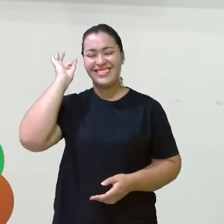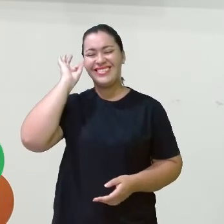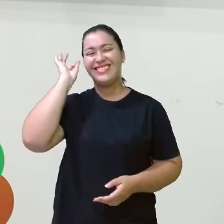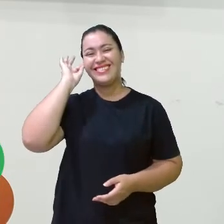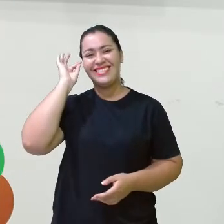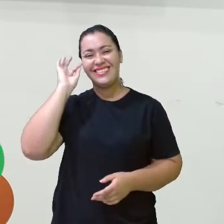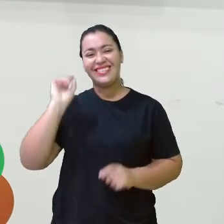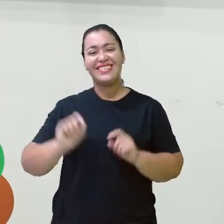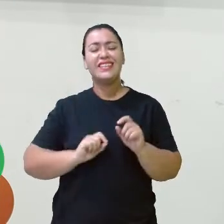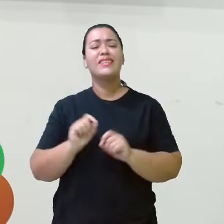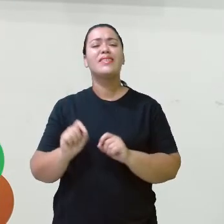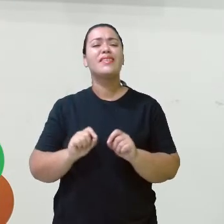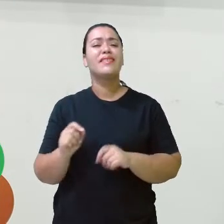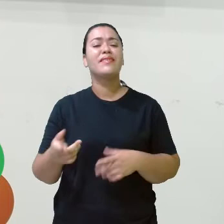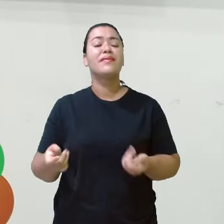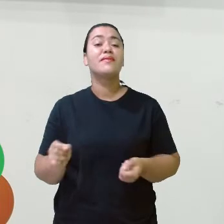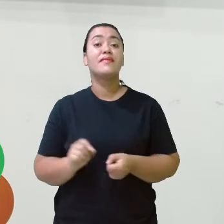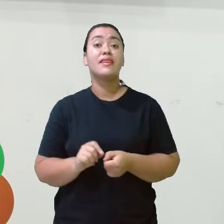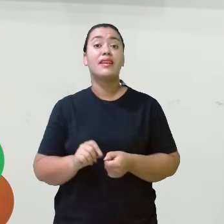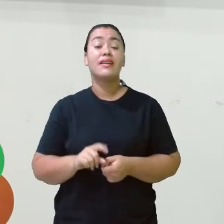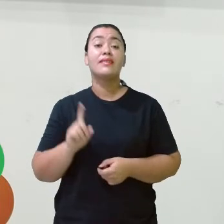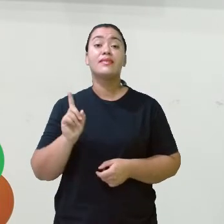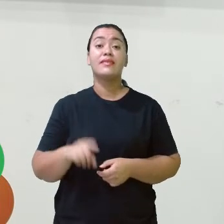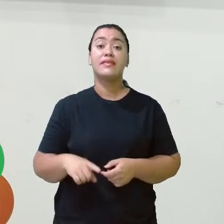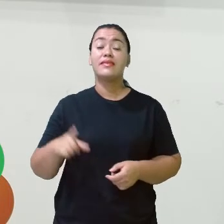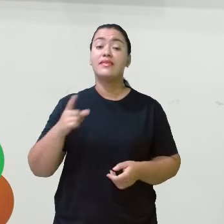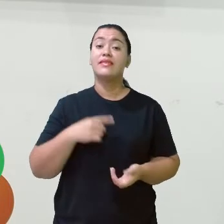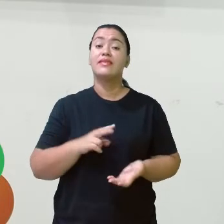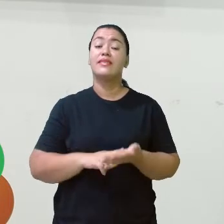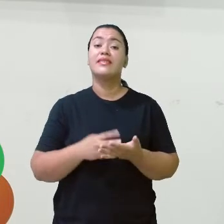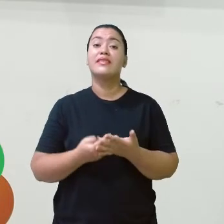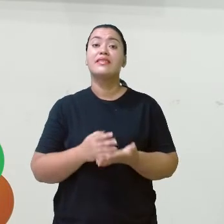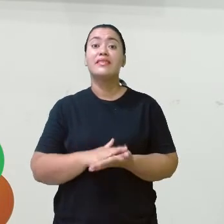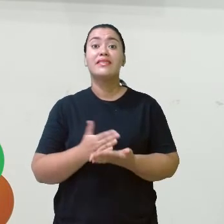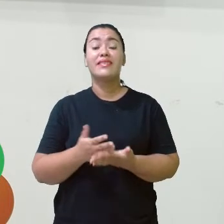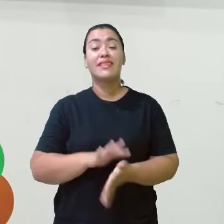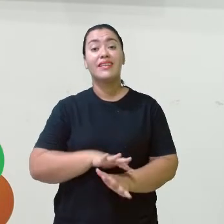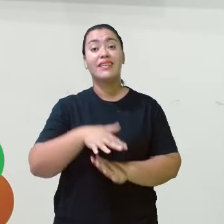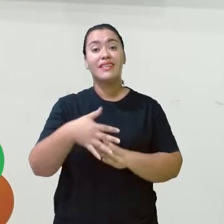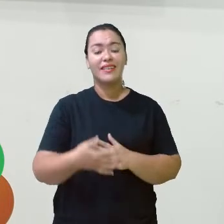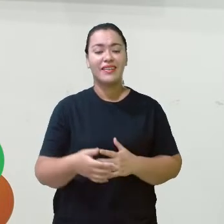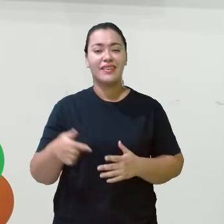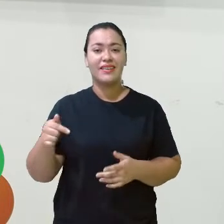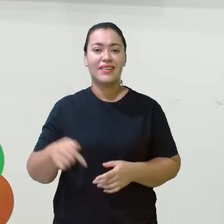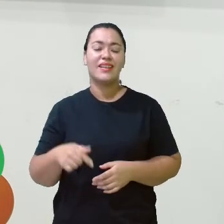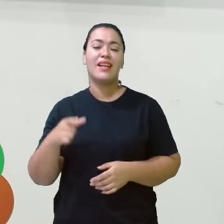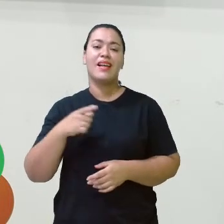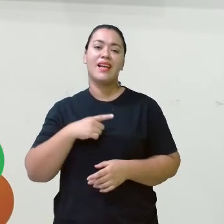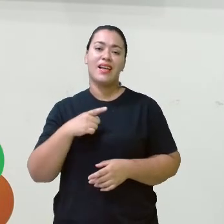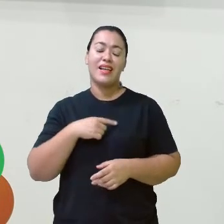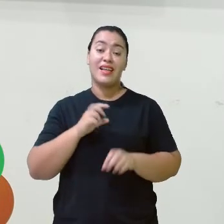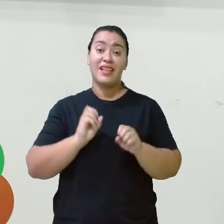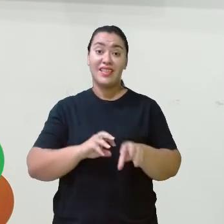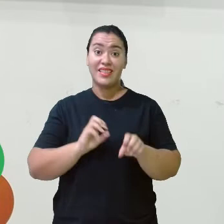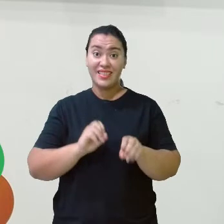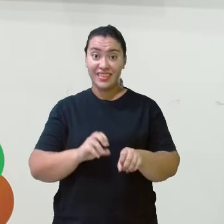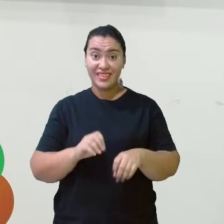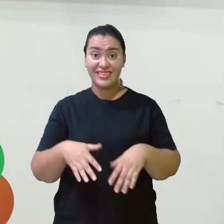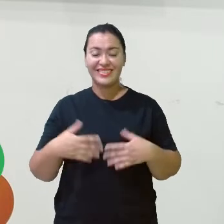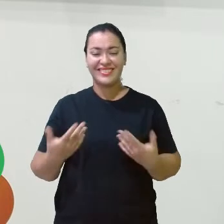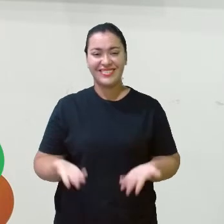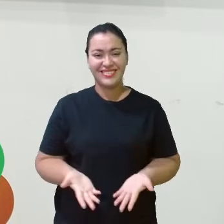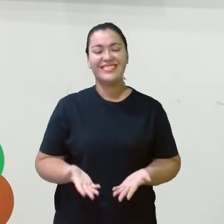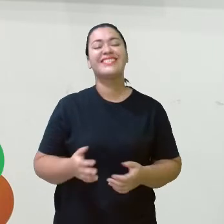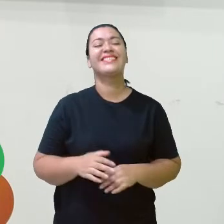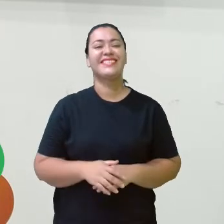Gisela. E o que é que ela faz? Ela é a tradutora da nossa aula para a linguagem de